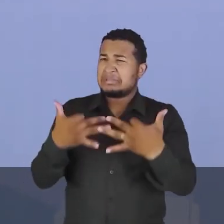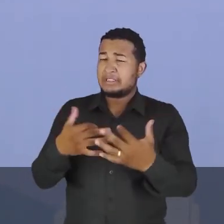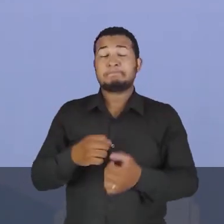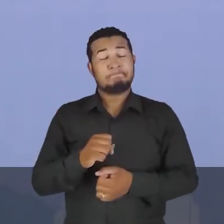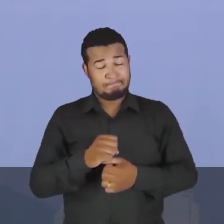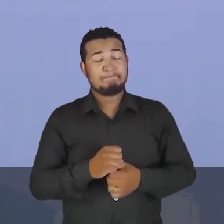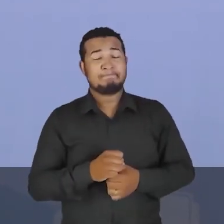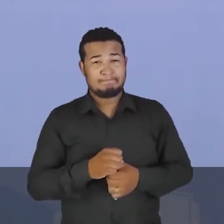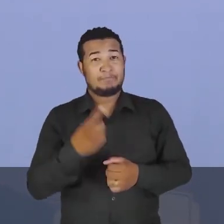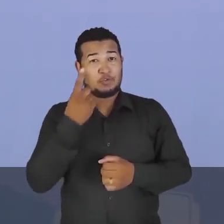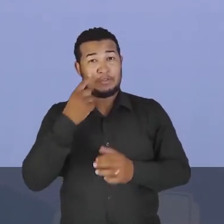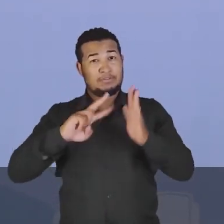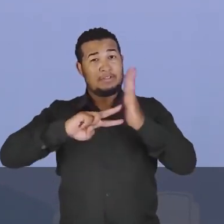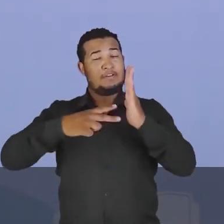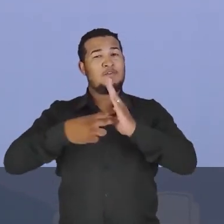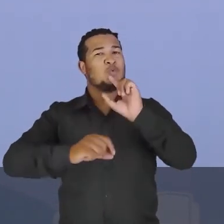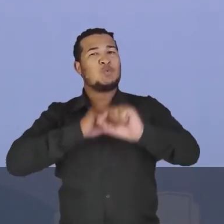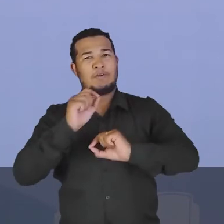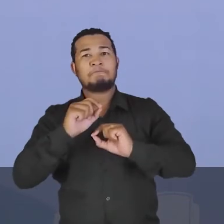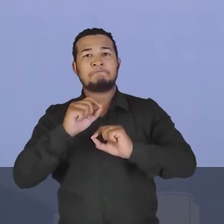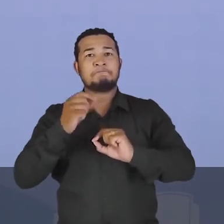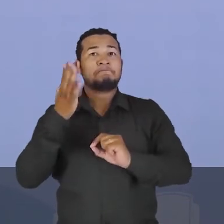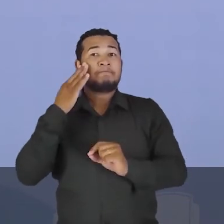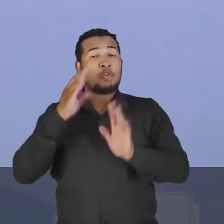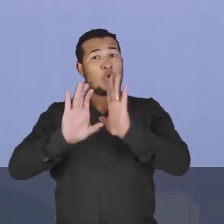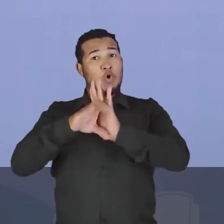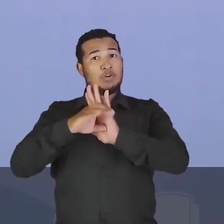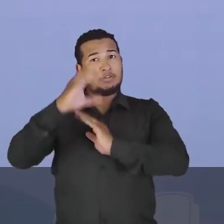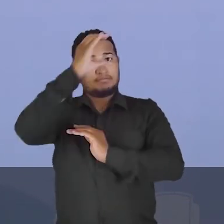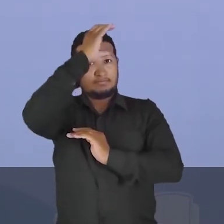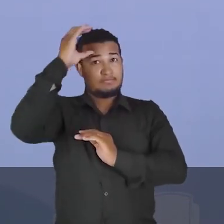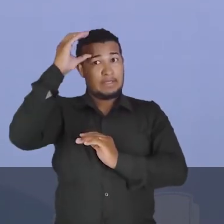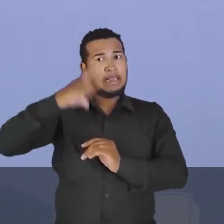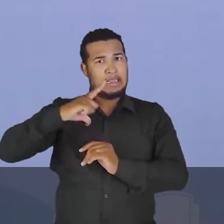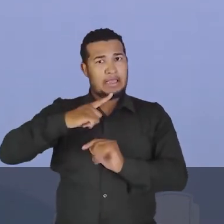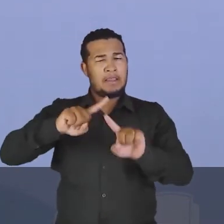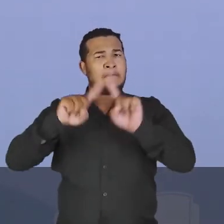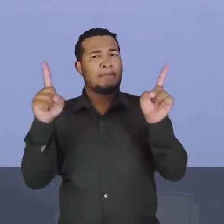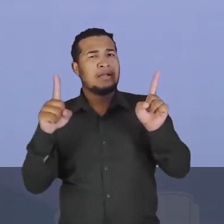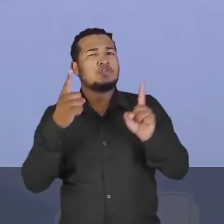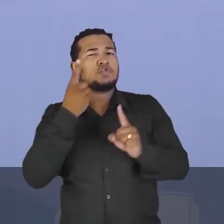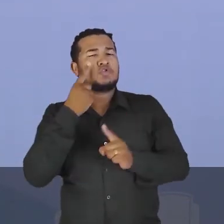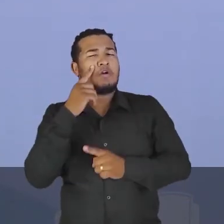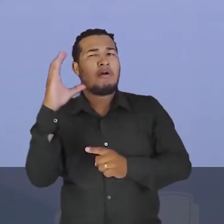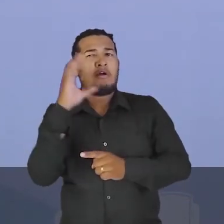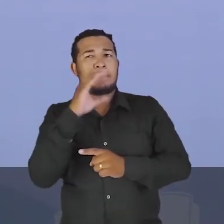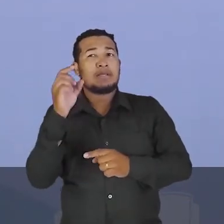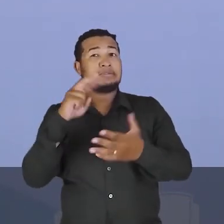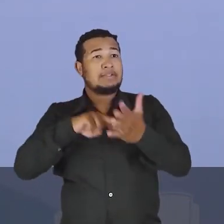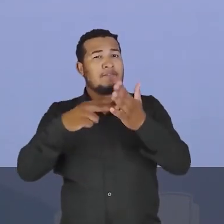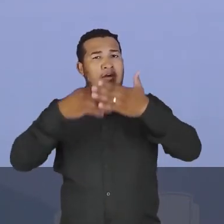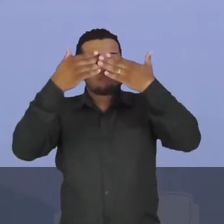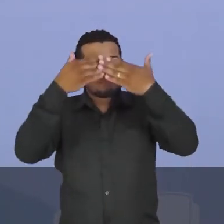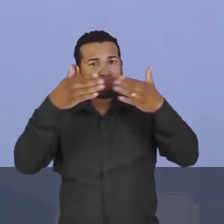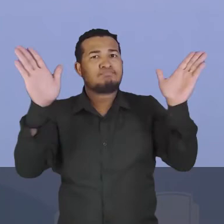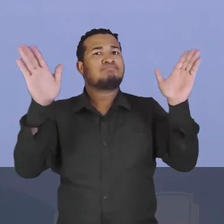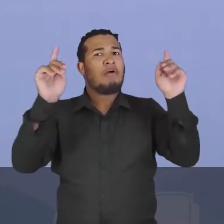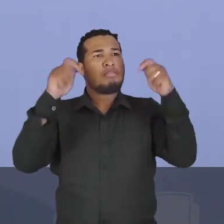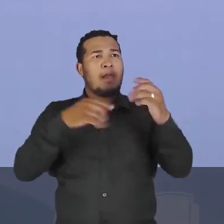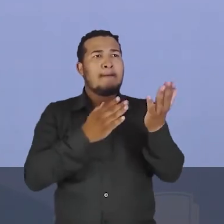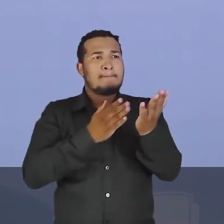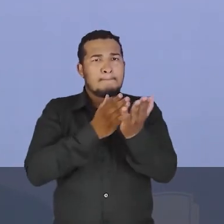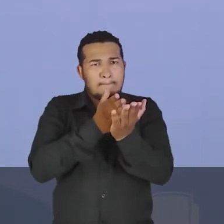Olha só, a ideia é o seguinte, a ideia do conceito de cidadania só quero apontar aqui um caminho de ampliação, de possibilidade